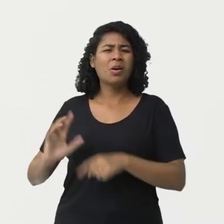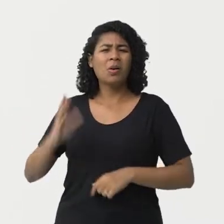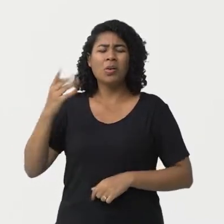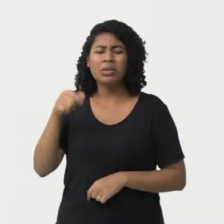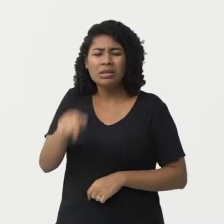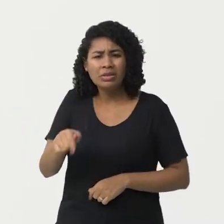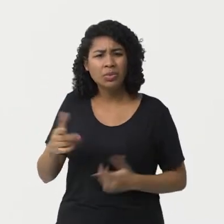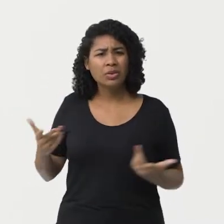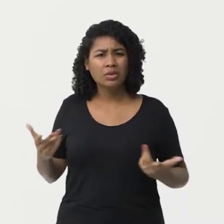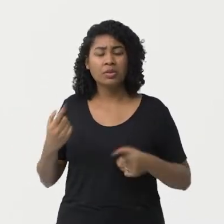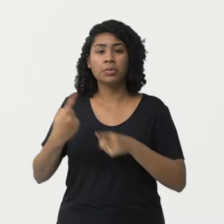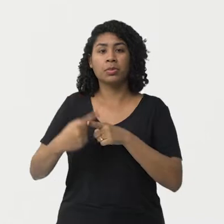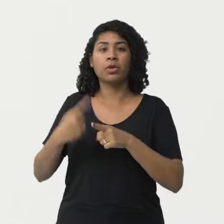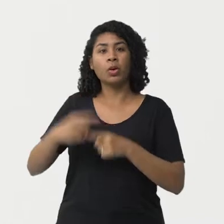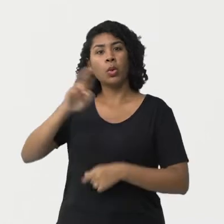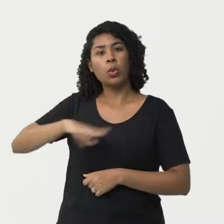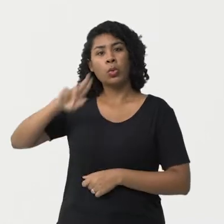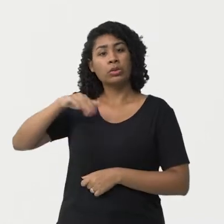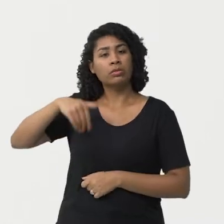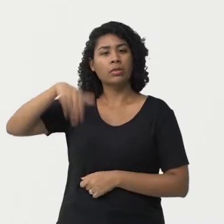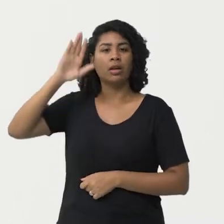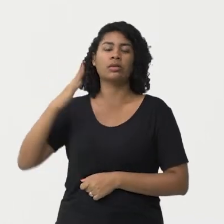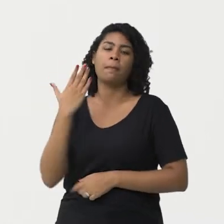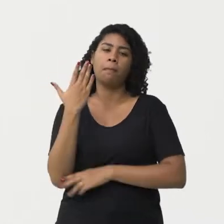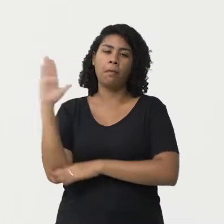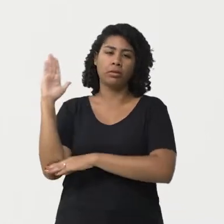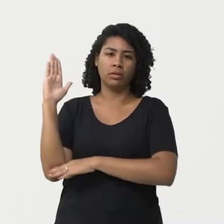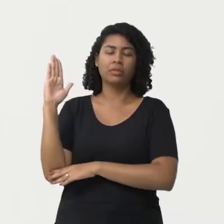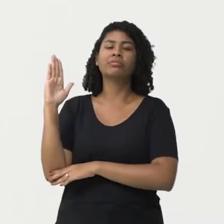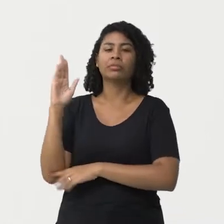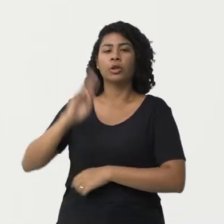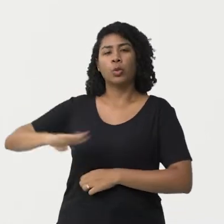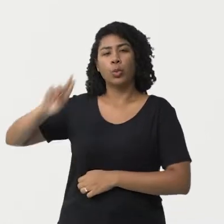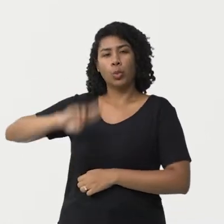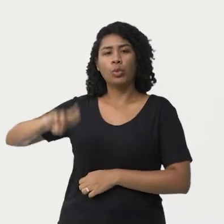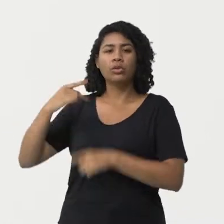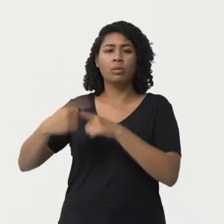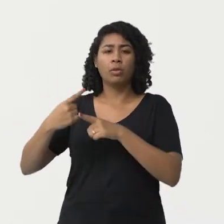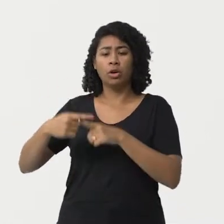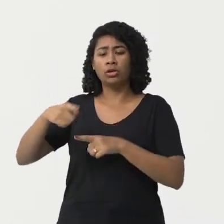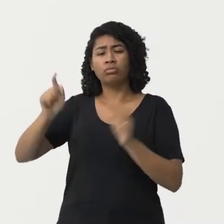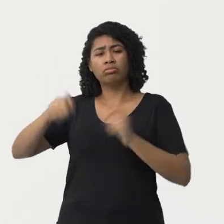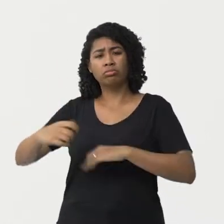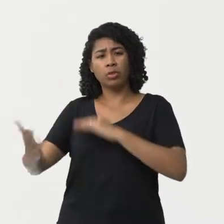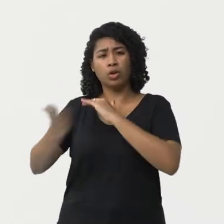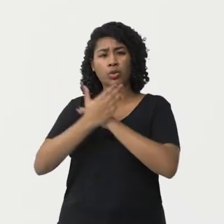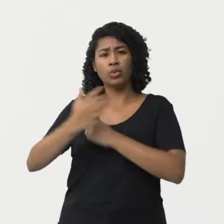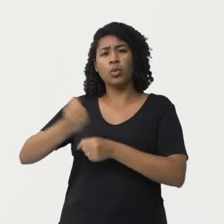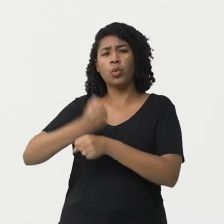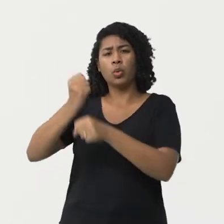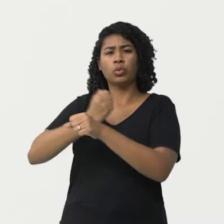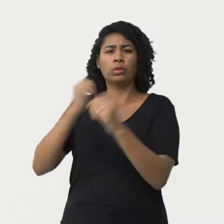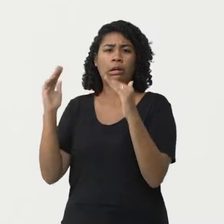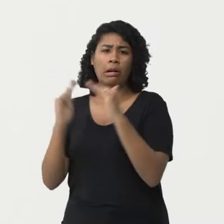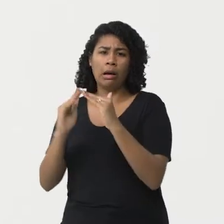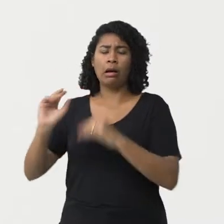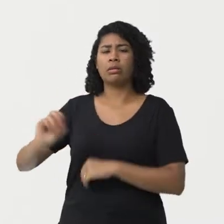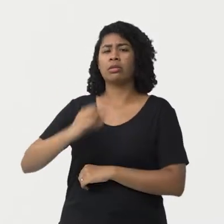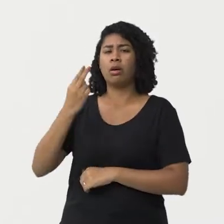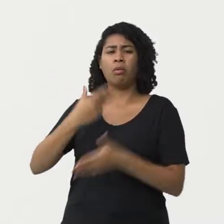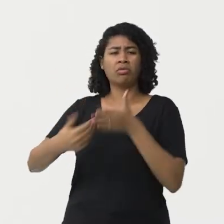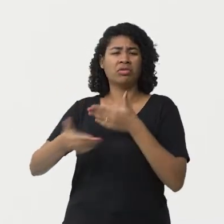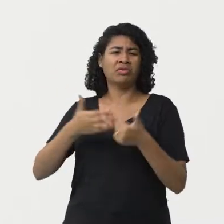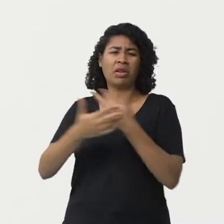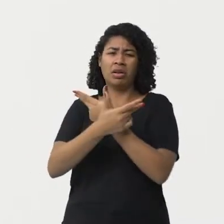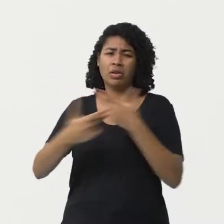Foi a utilização da madeira. A madeira, a gente sabe que pode ser utilizada para a construção de casas, para mastros, para a